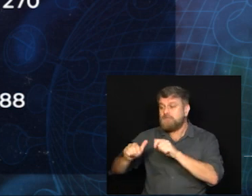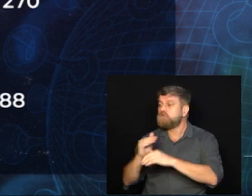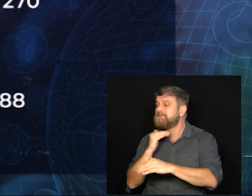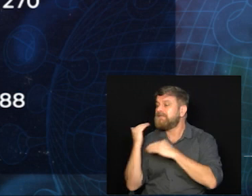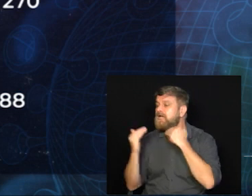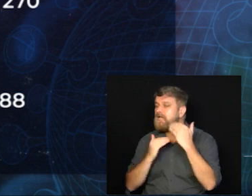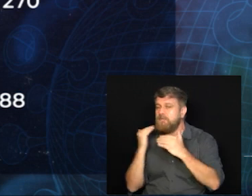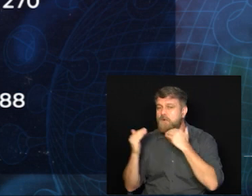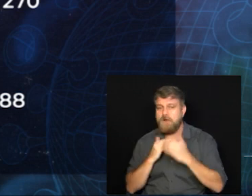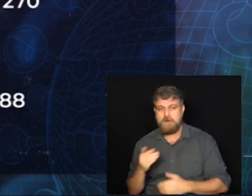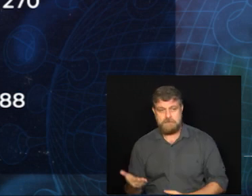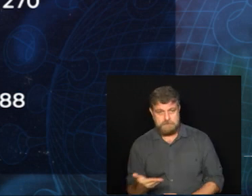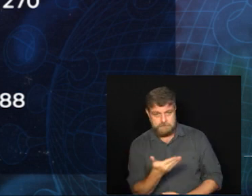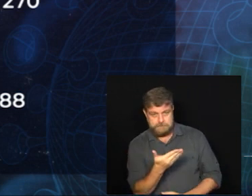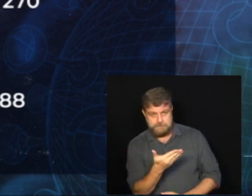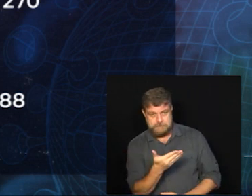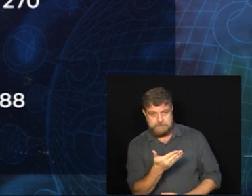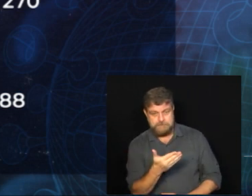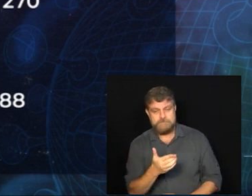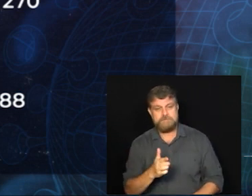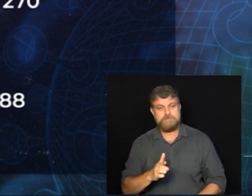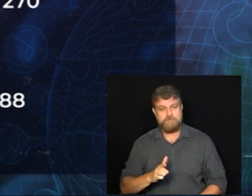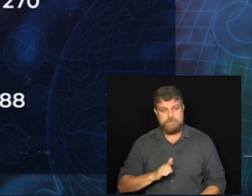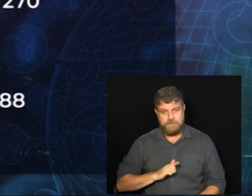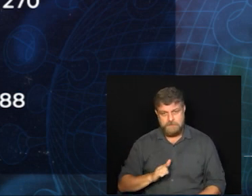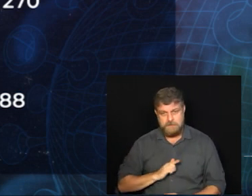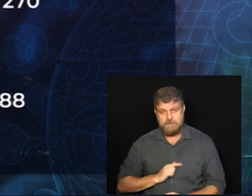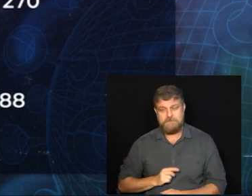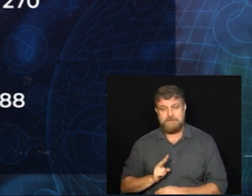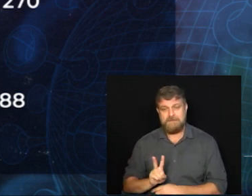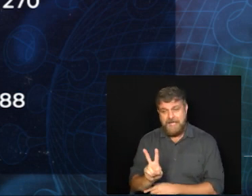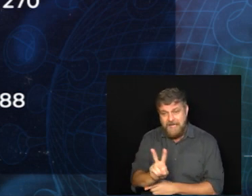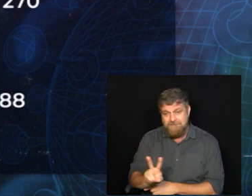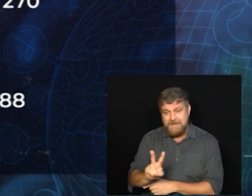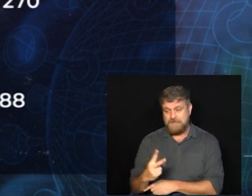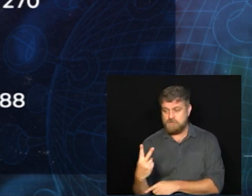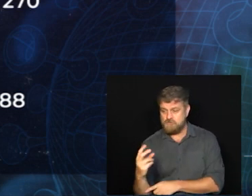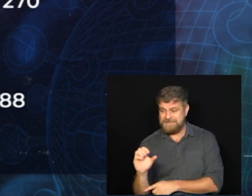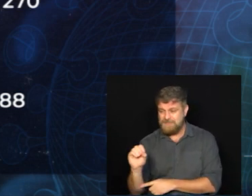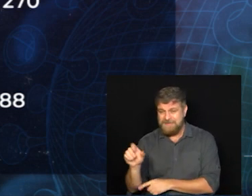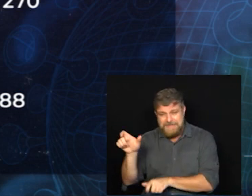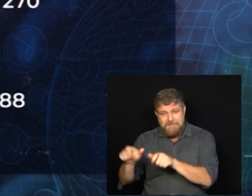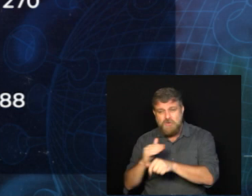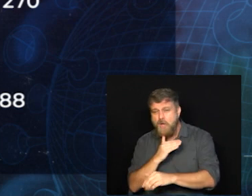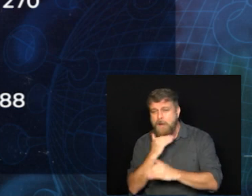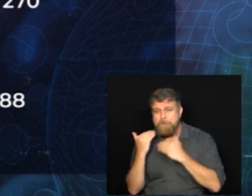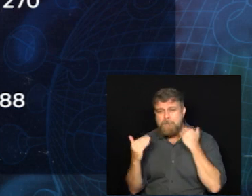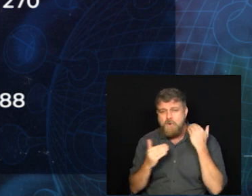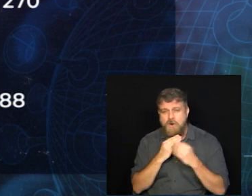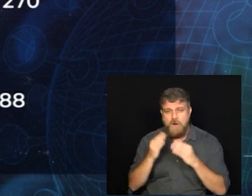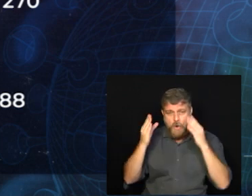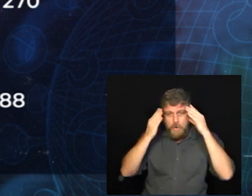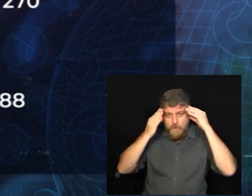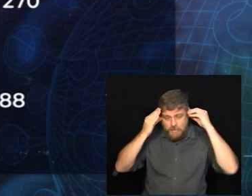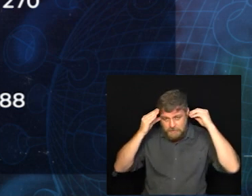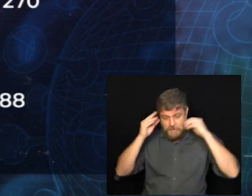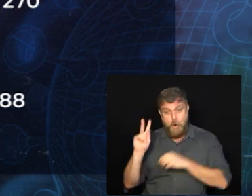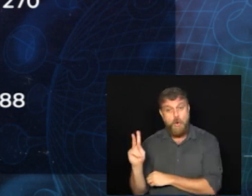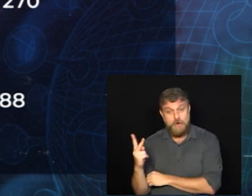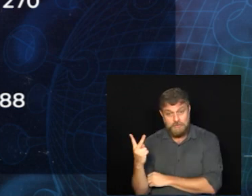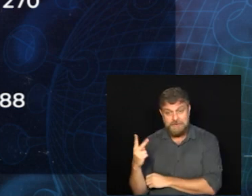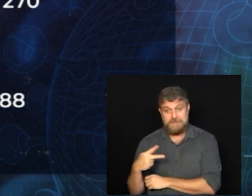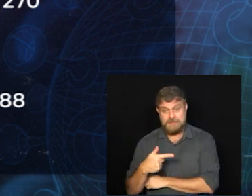300, Santa Bárbara do Oeste, 295, Valinhos, 280, Hortolândia, 270,